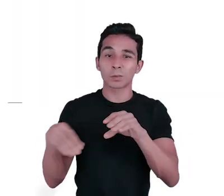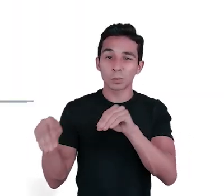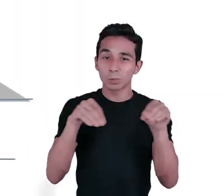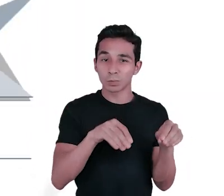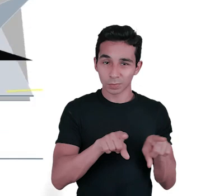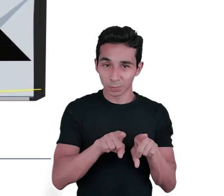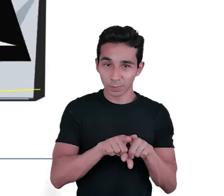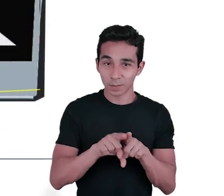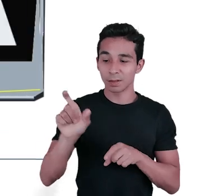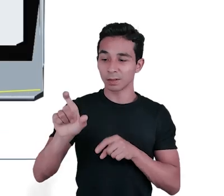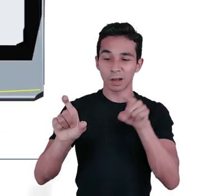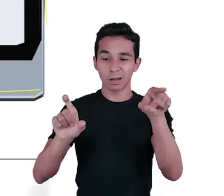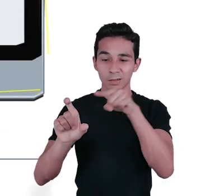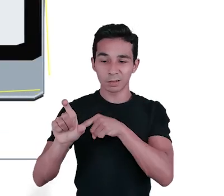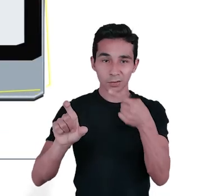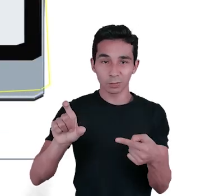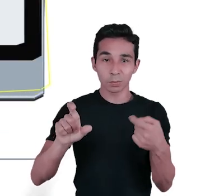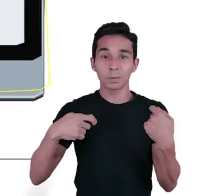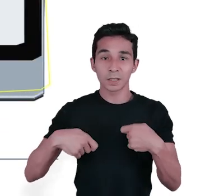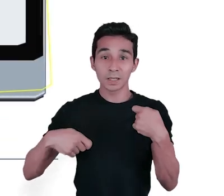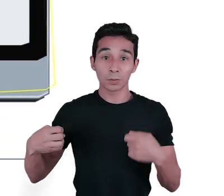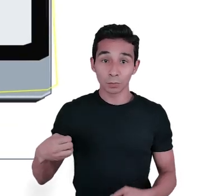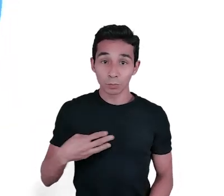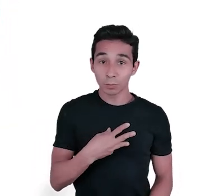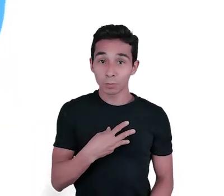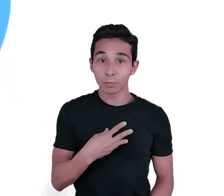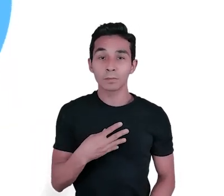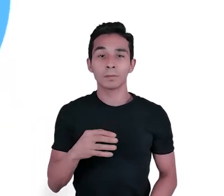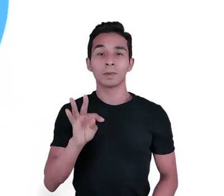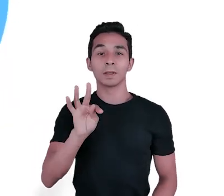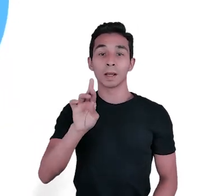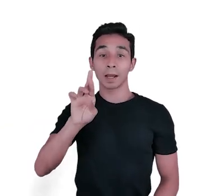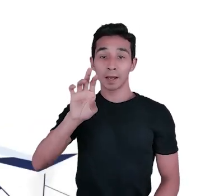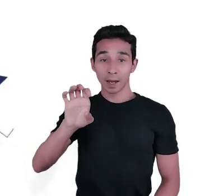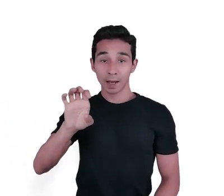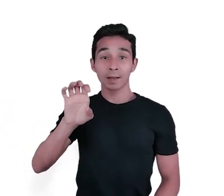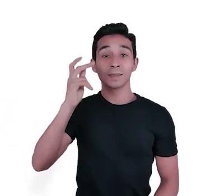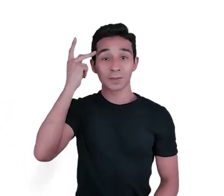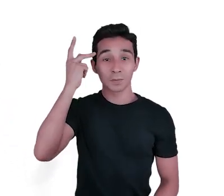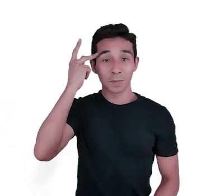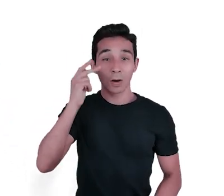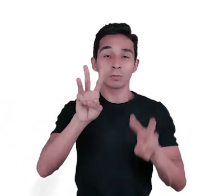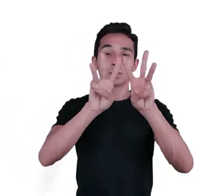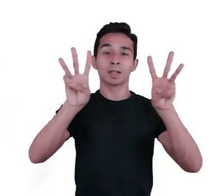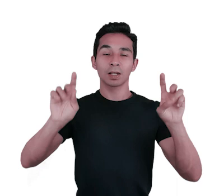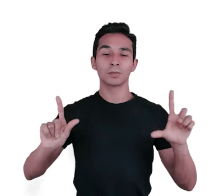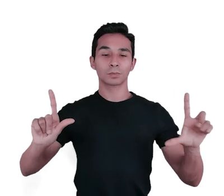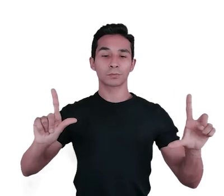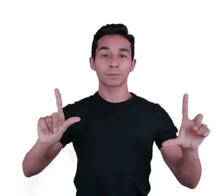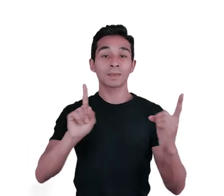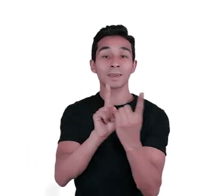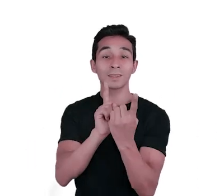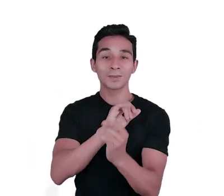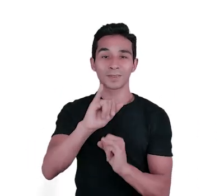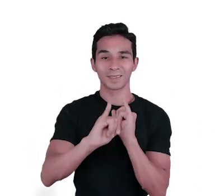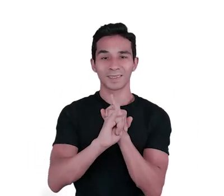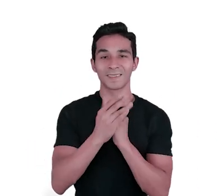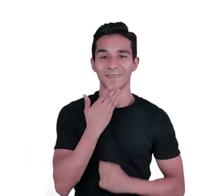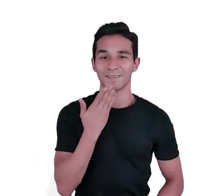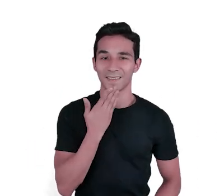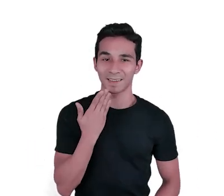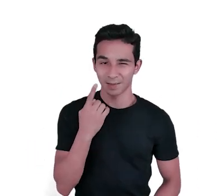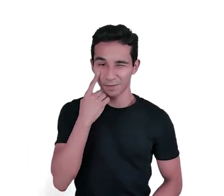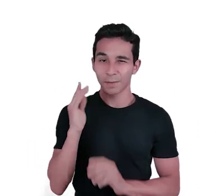regularizar? Com o atendimento online do TRE-SP, é fácil! Este passo a passo vai te mostrar como utilizar o